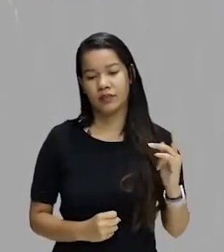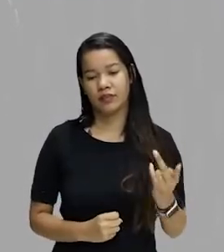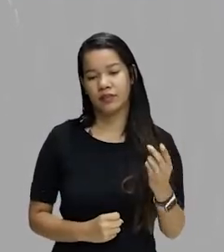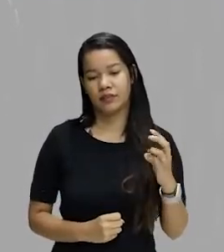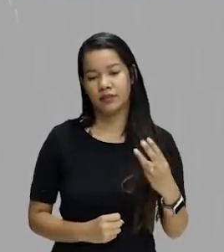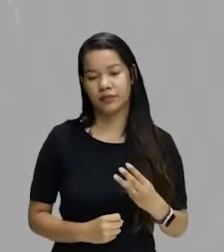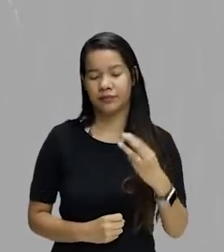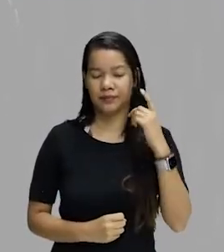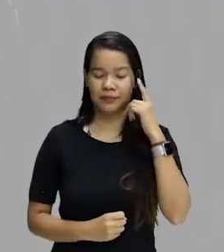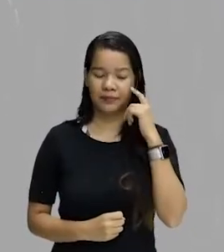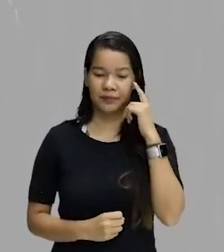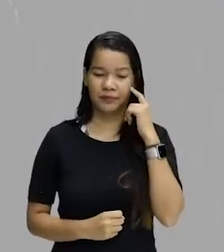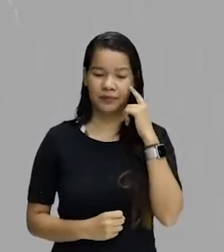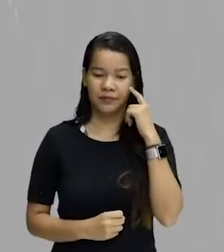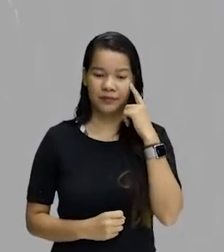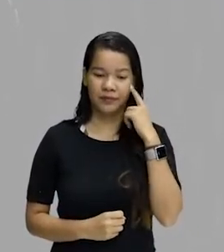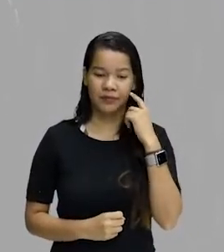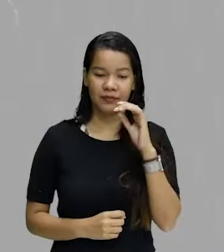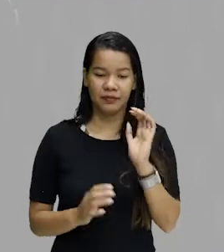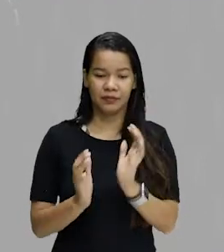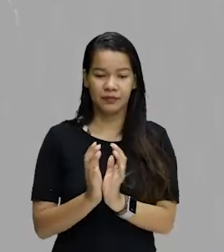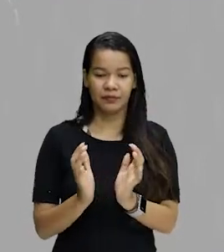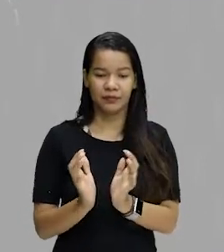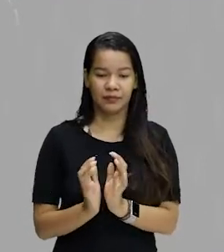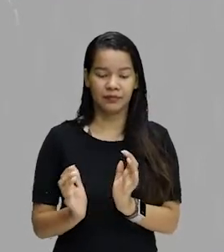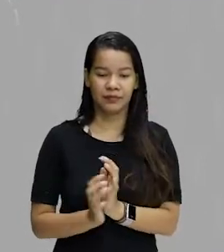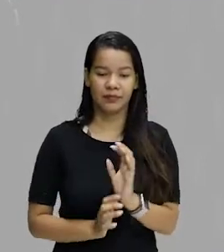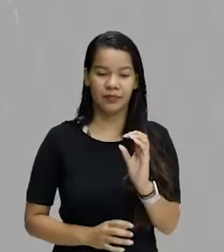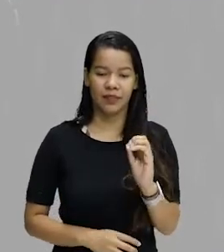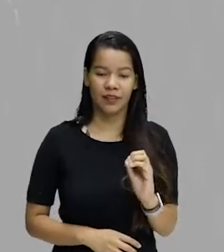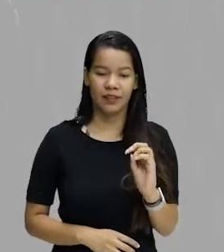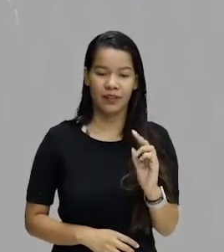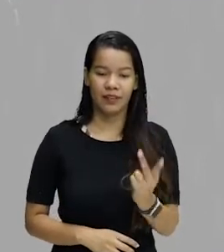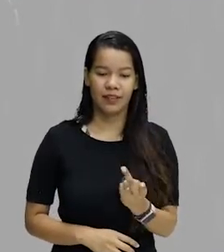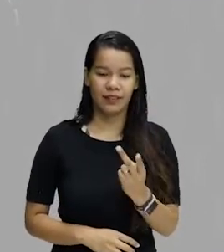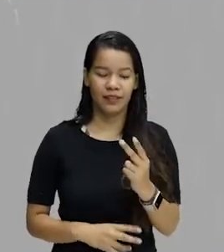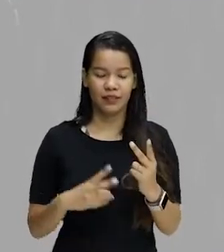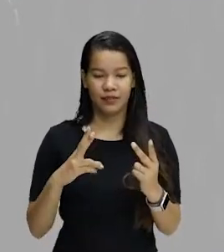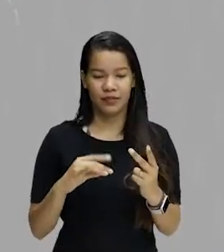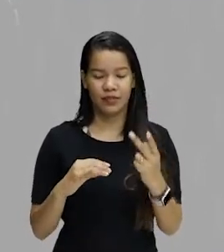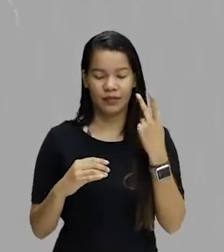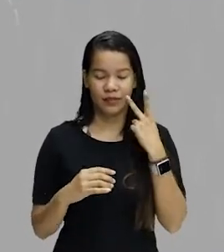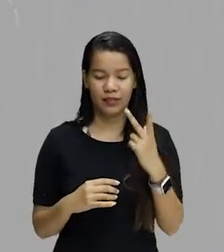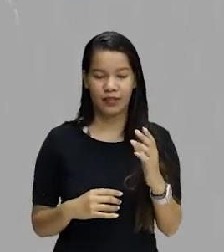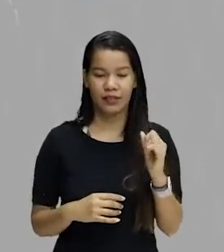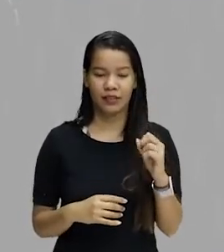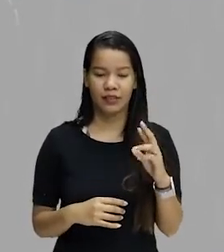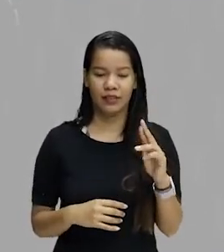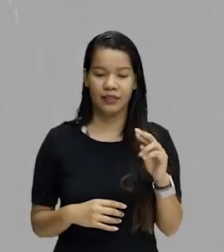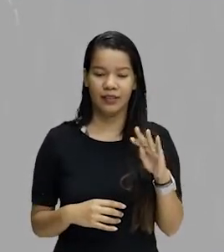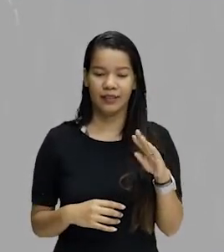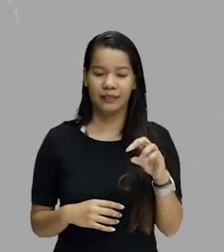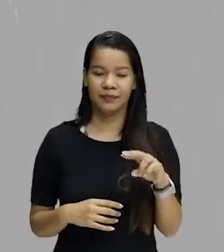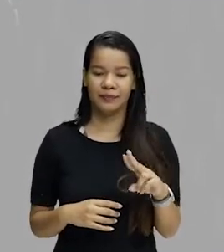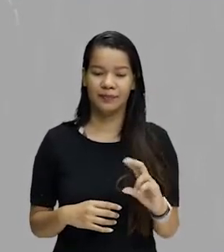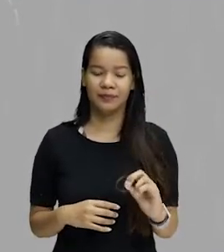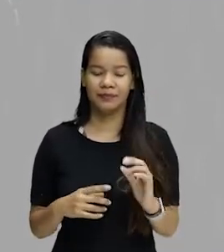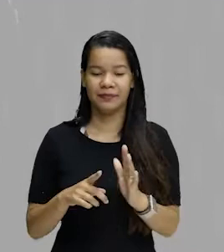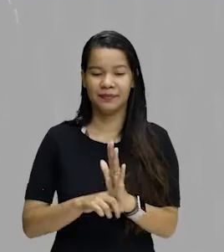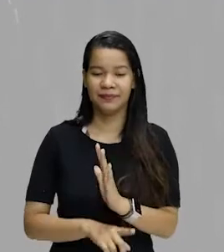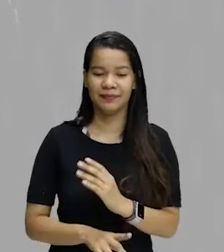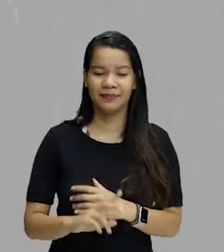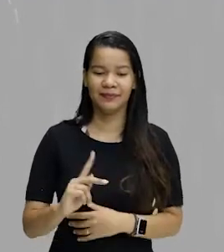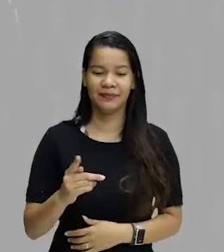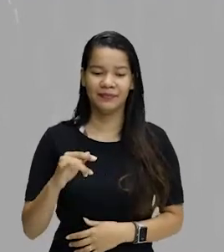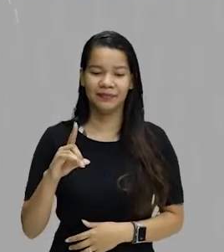E o grupo OH? O grupo OH ele vai para o carbono menos hidrogenado, que é o